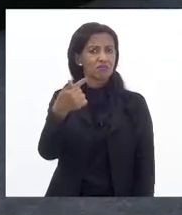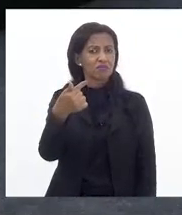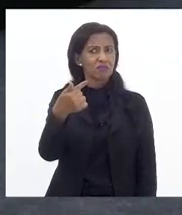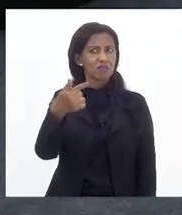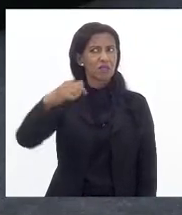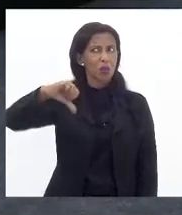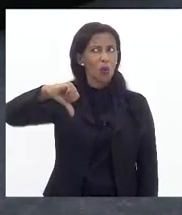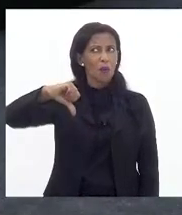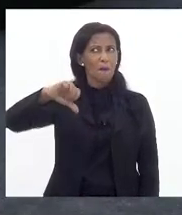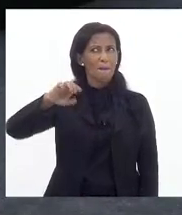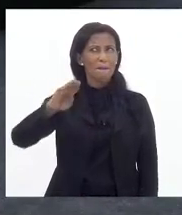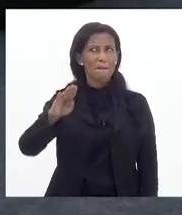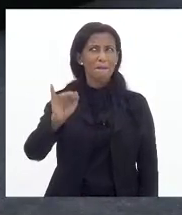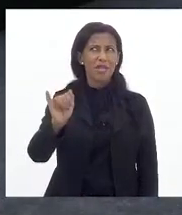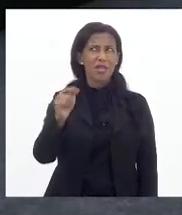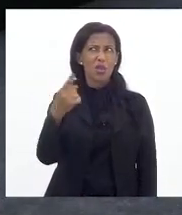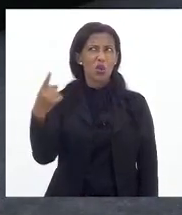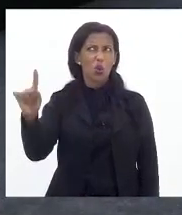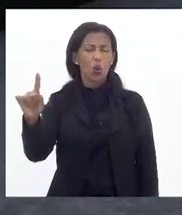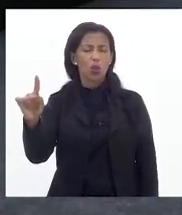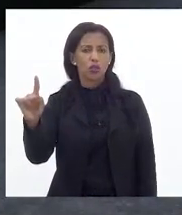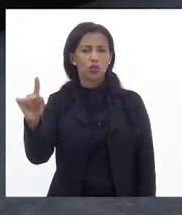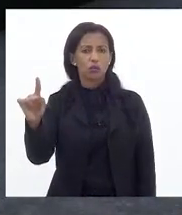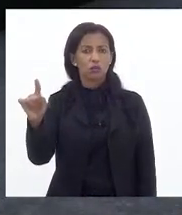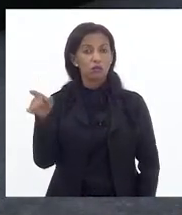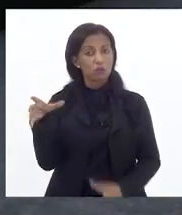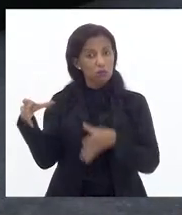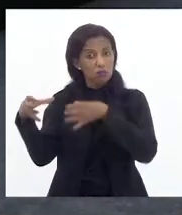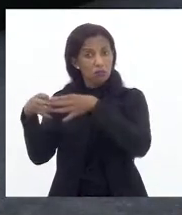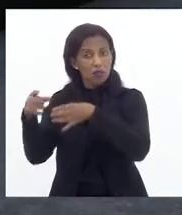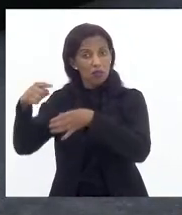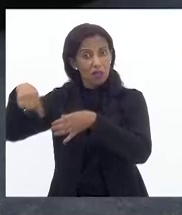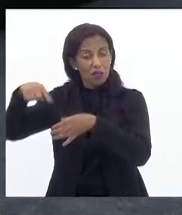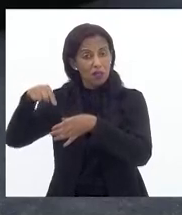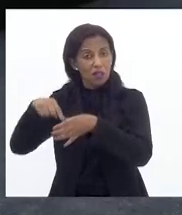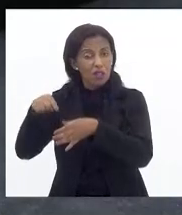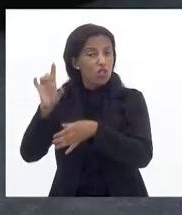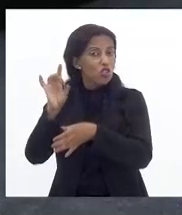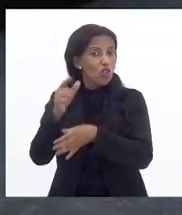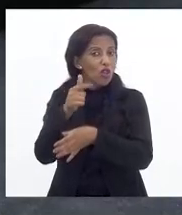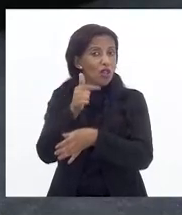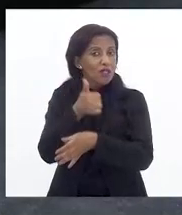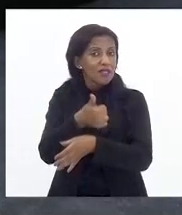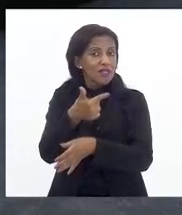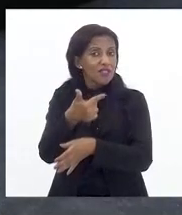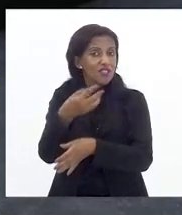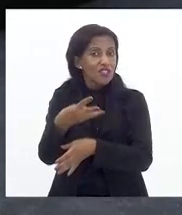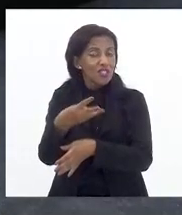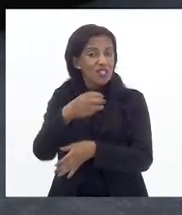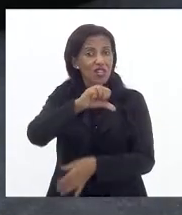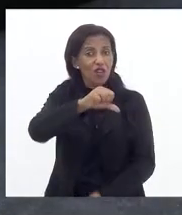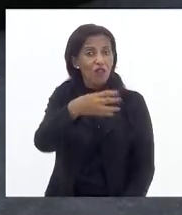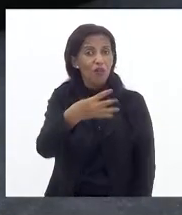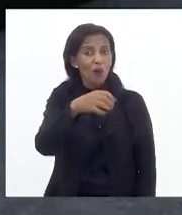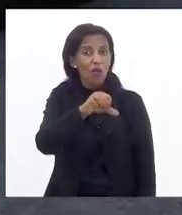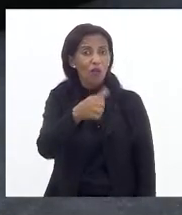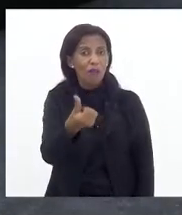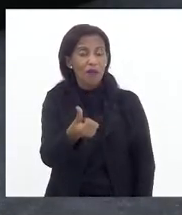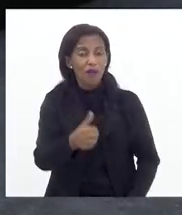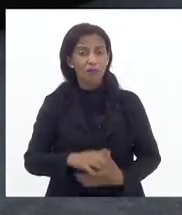179 milhões só de 179 milhões 123 milhões significa lei 94